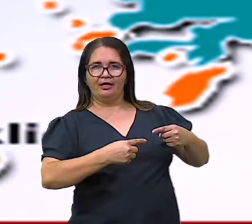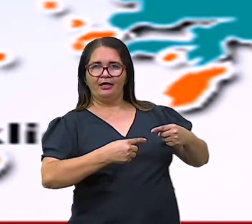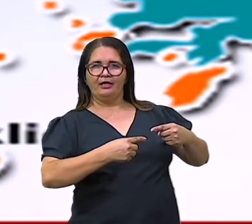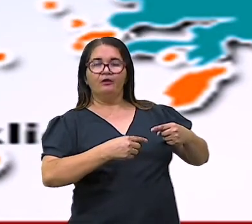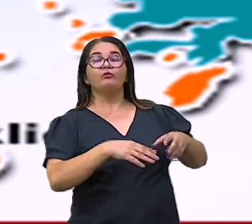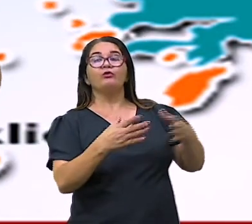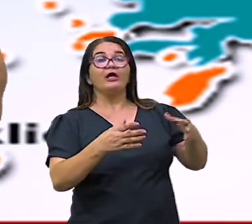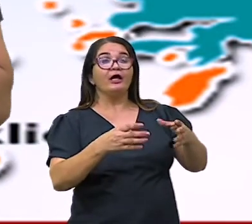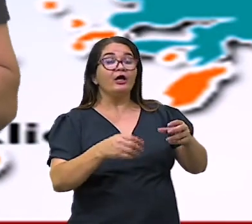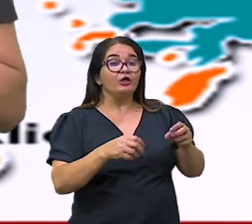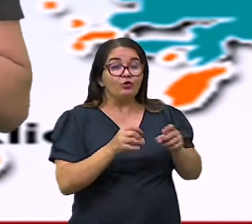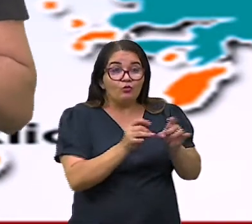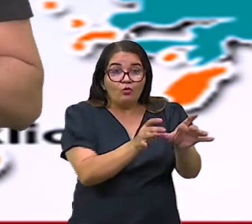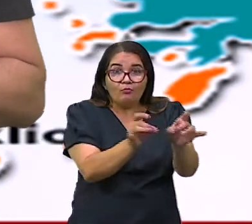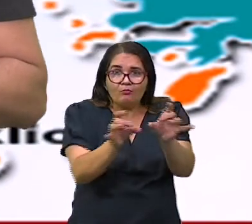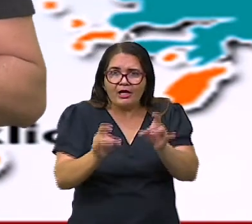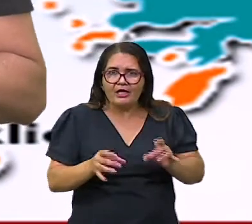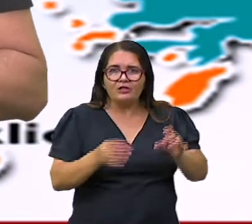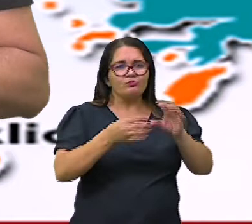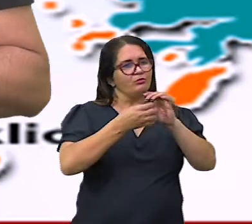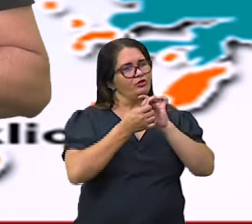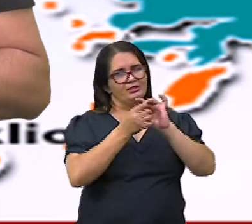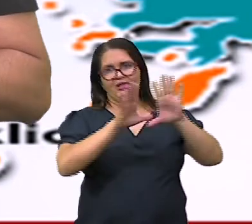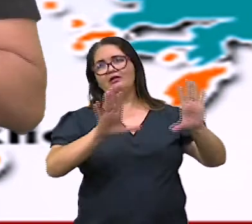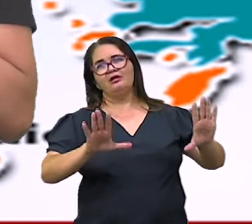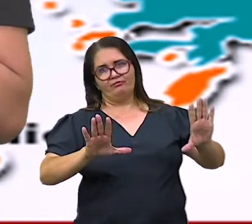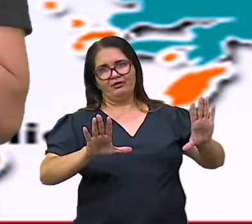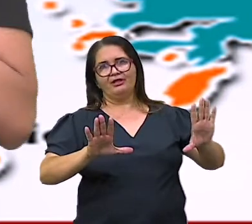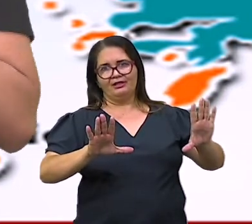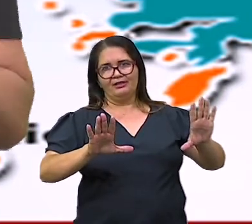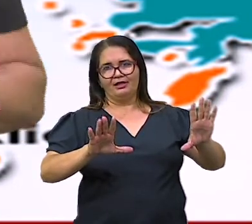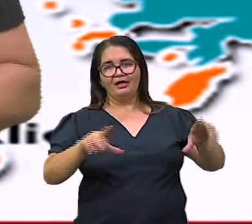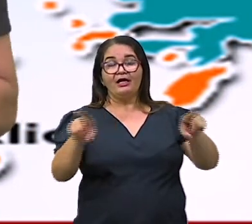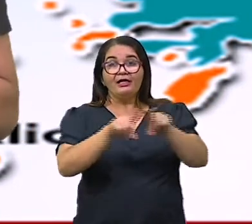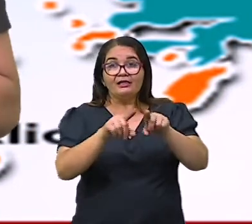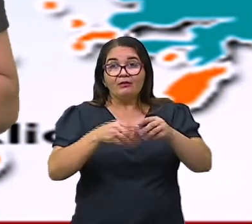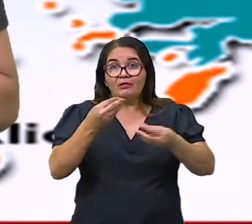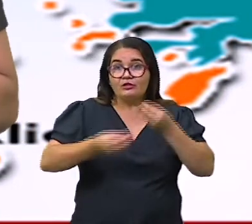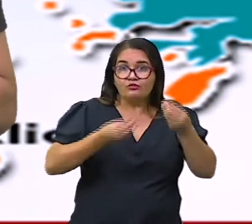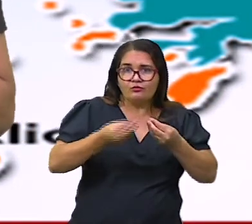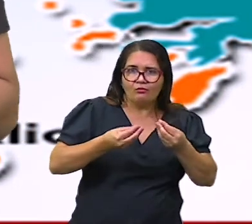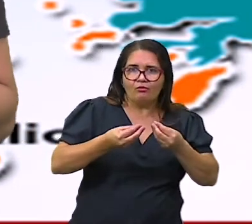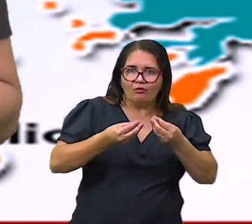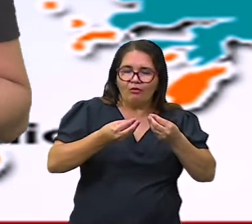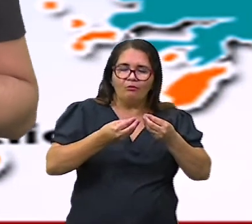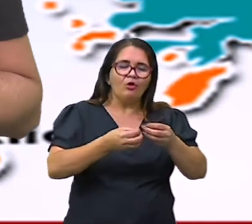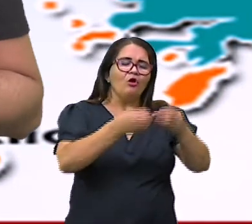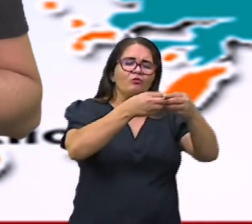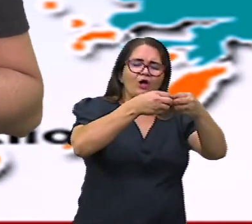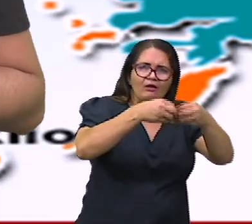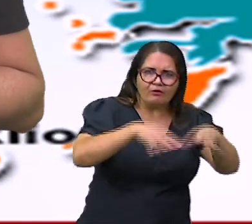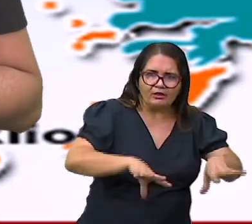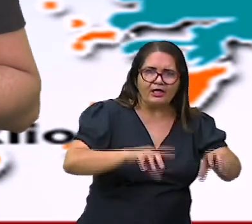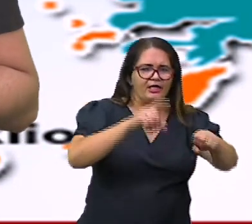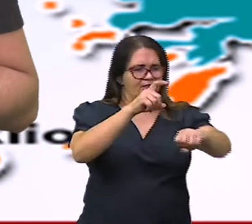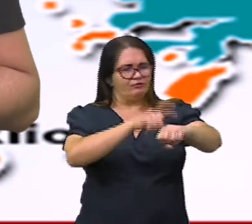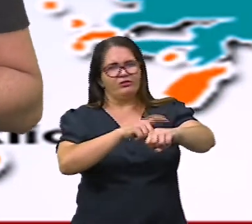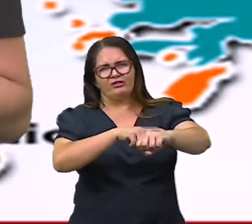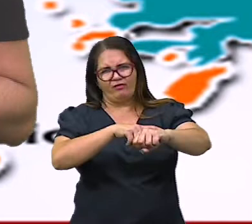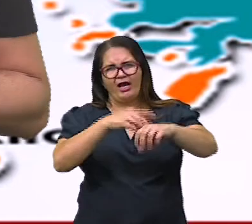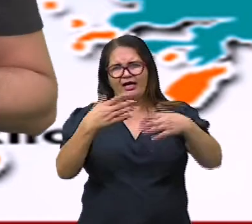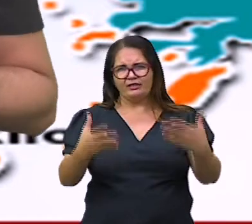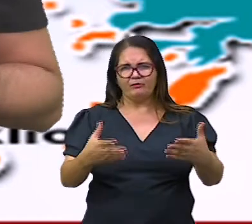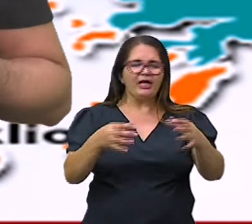gregas, Atenas e Esparta foram as maiores, pois acumularam grande poderio econômico, militar e político. O auge